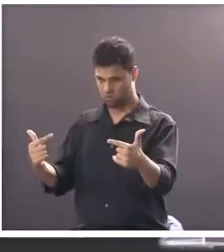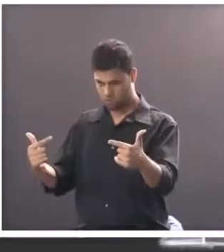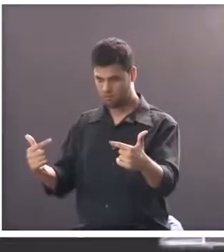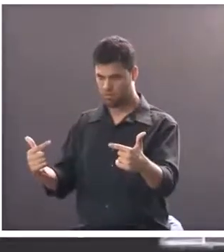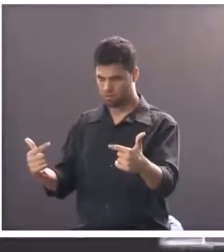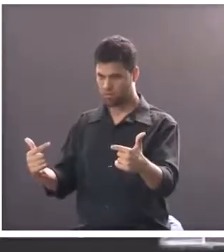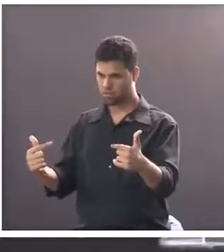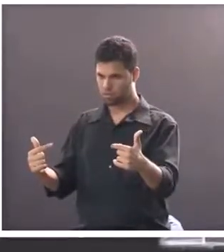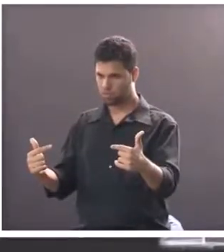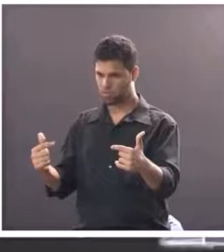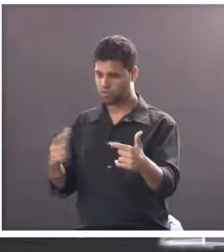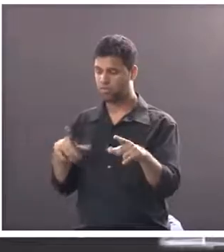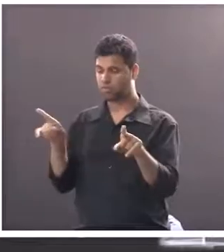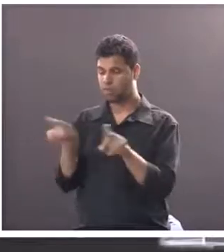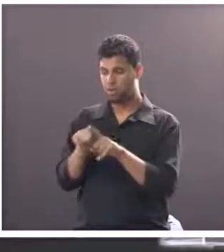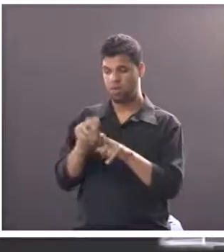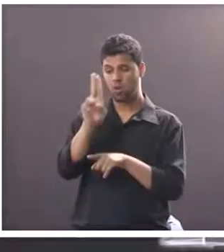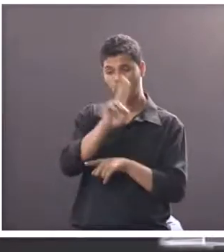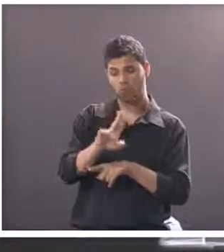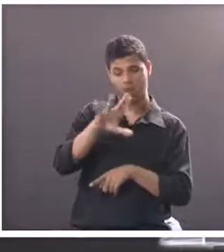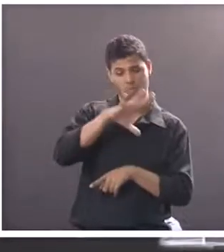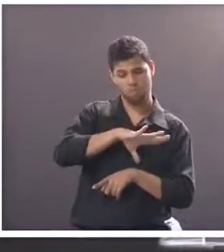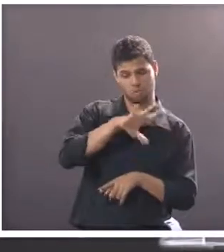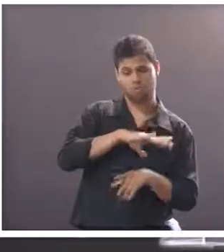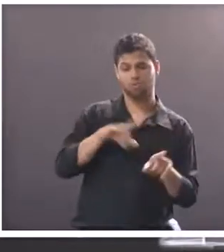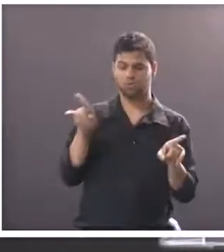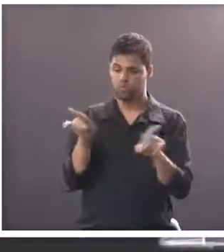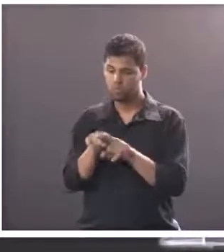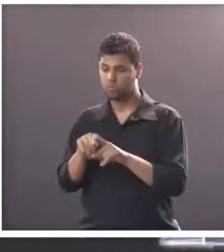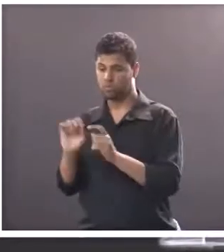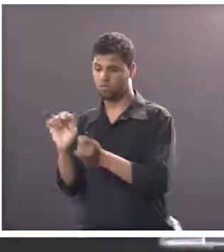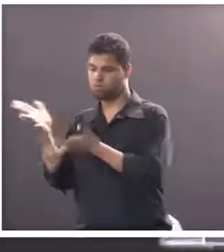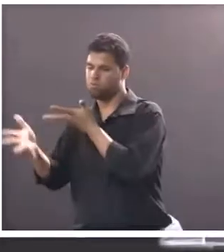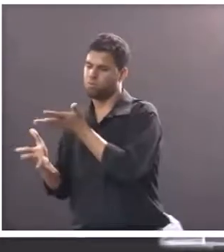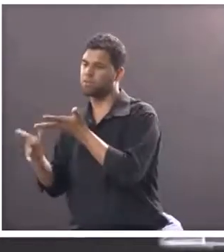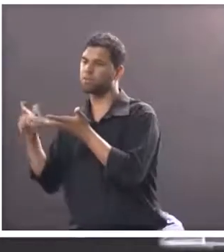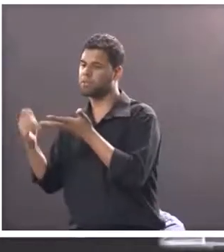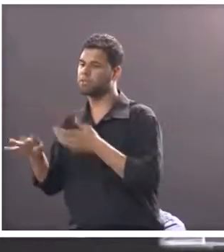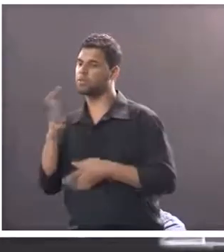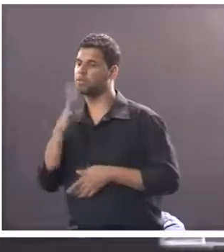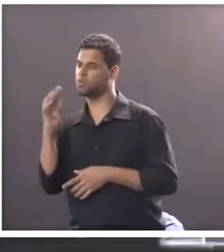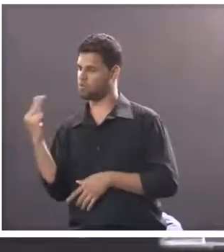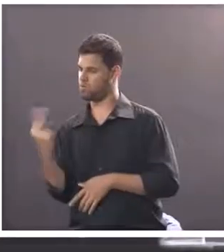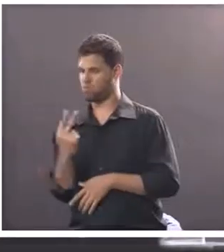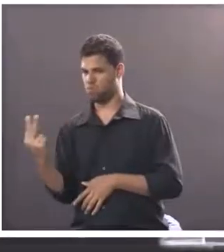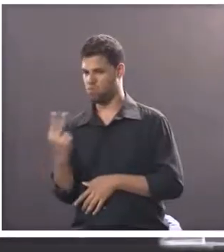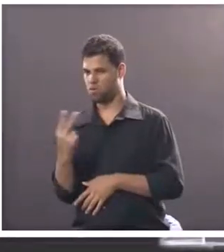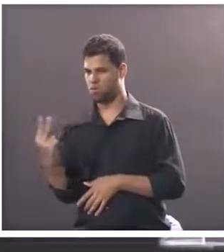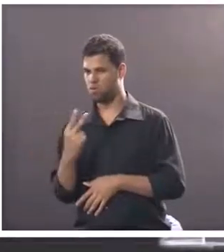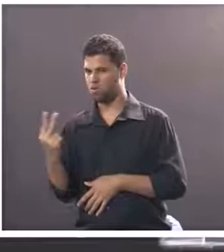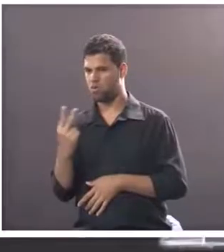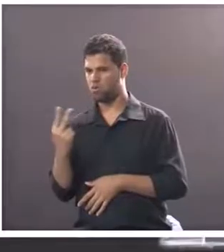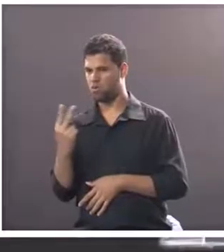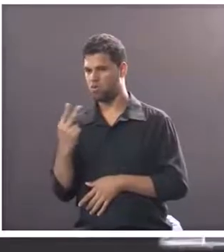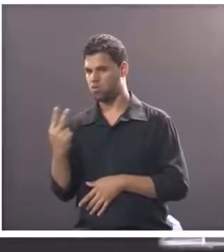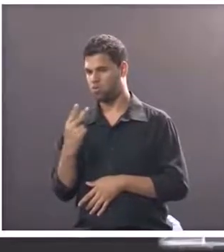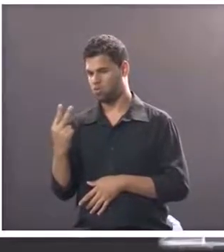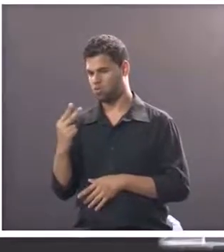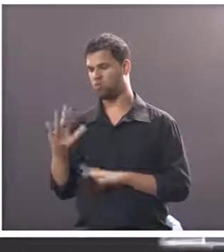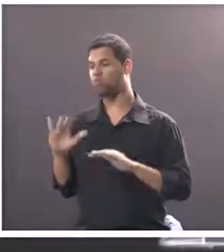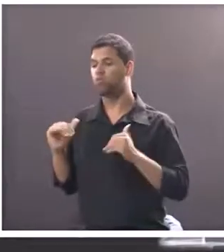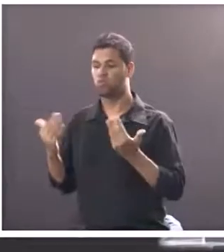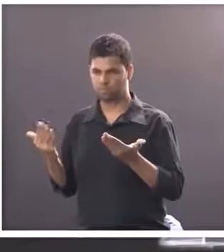traduzir e a que ele está usando também como a língua de origem. Então ele tem que conhecer as duas línguas profundamente, ele tem que